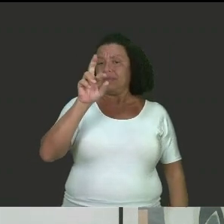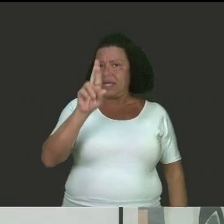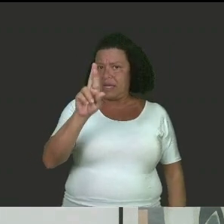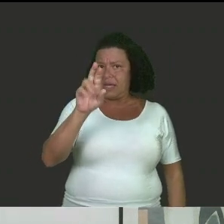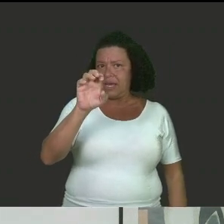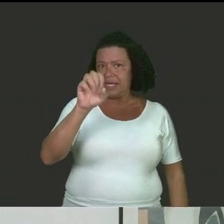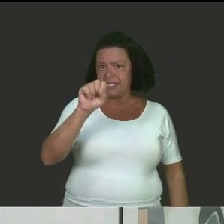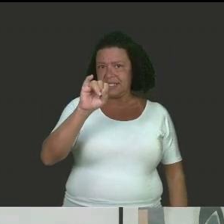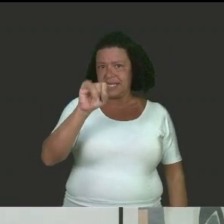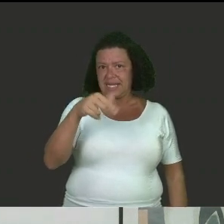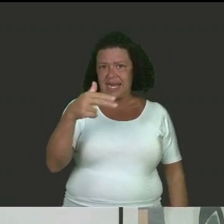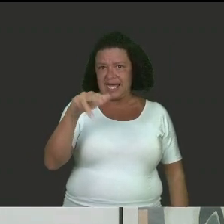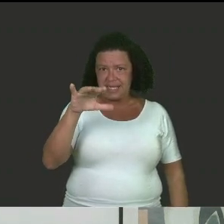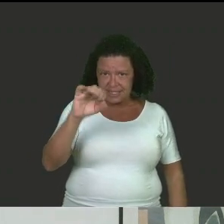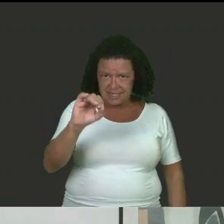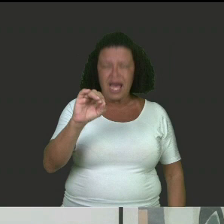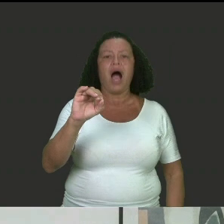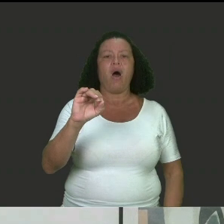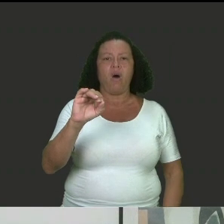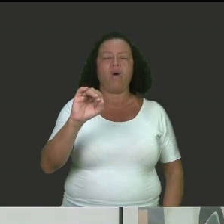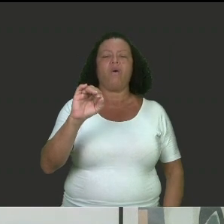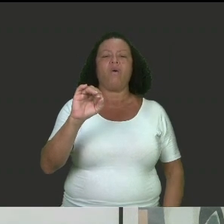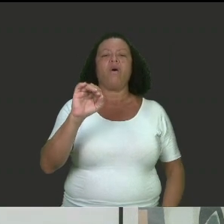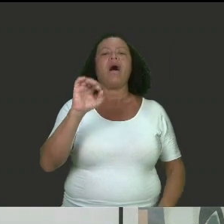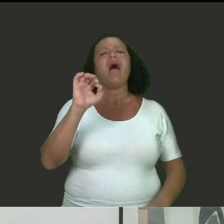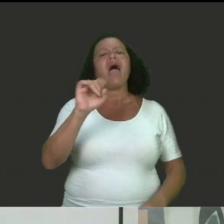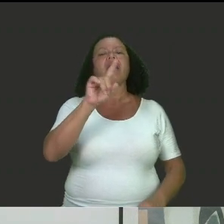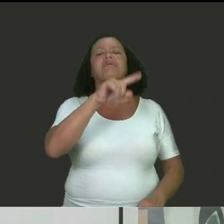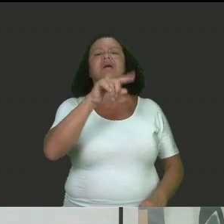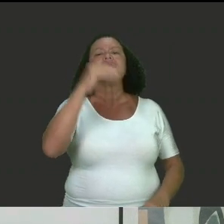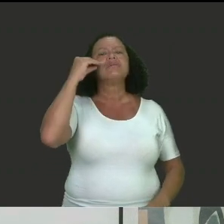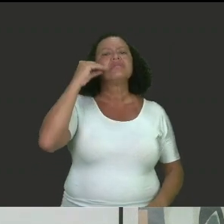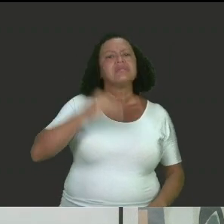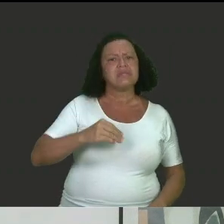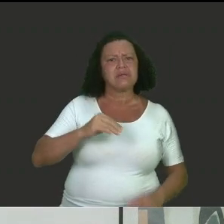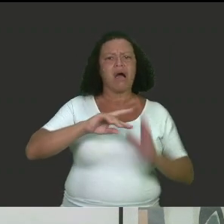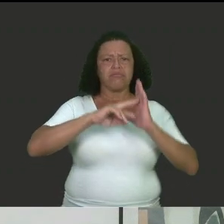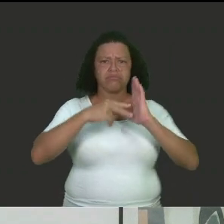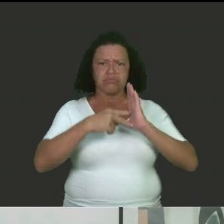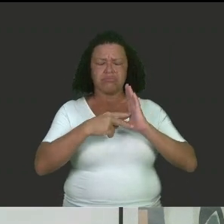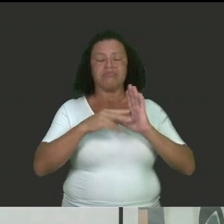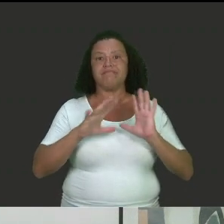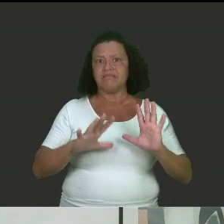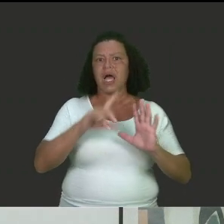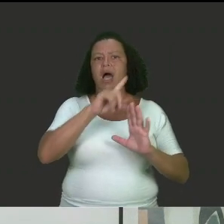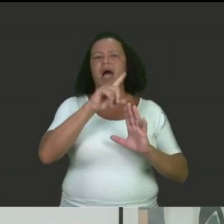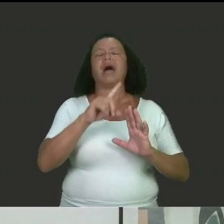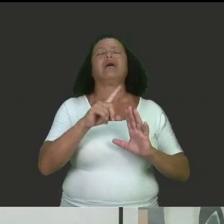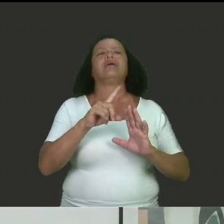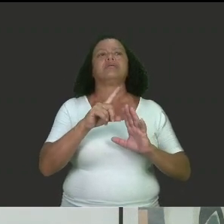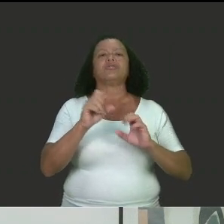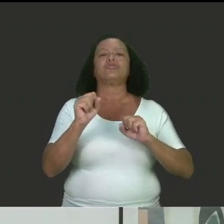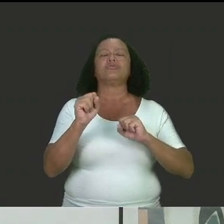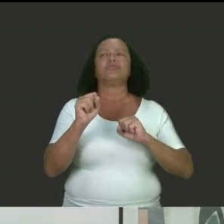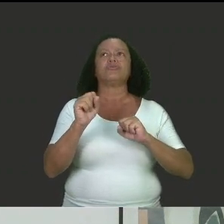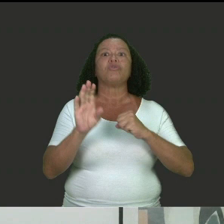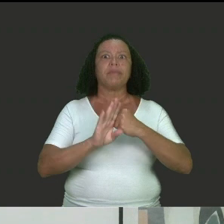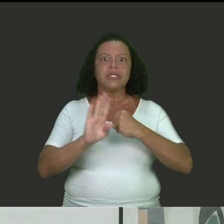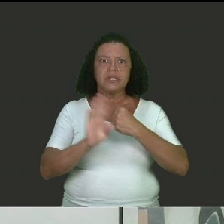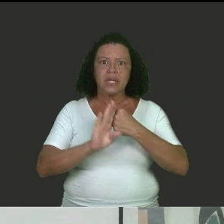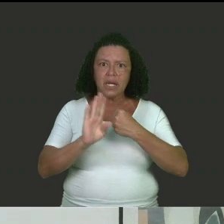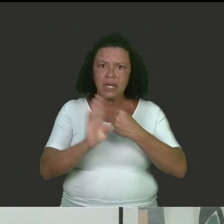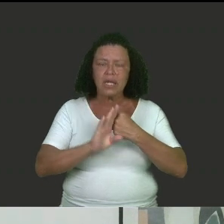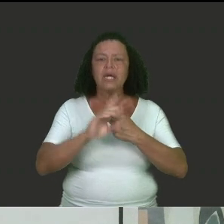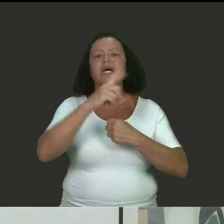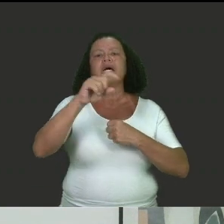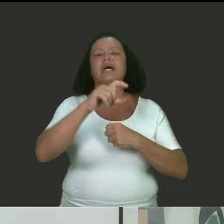resignare significa cancelar, desistir. Tá? É um substantivo feminino e